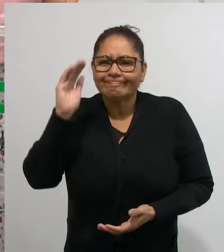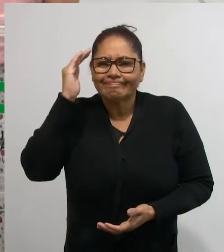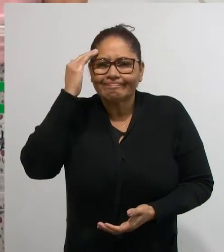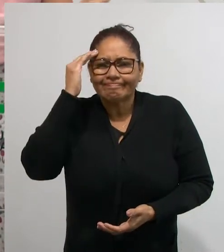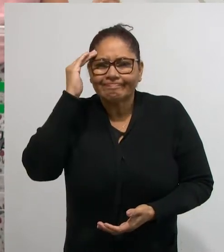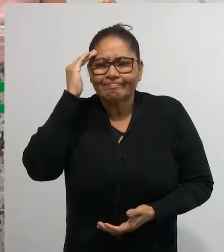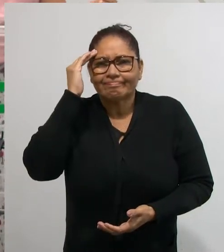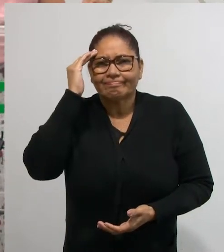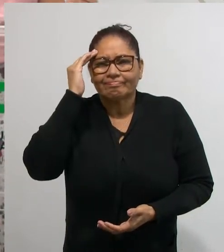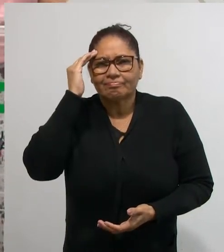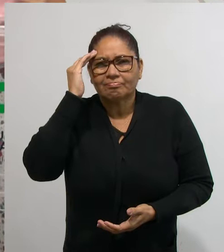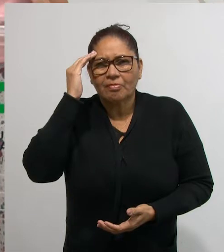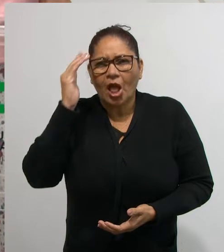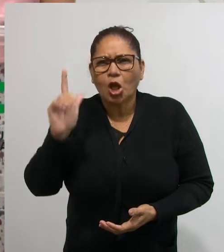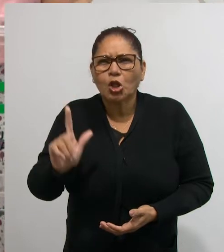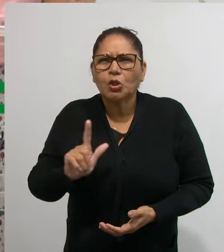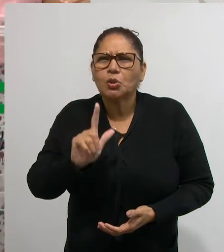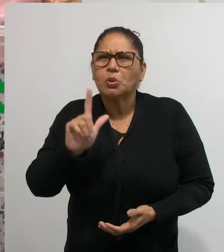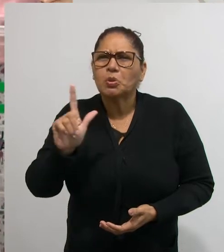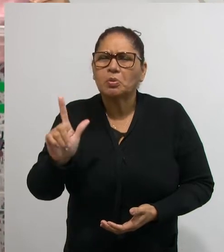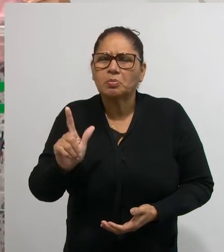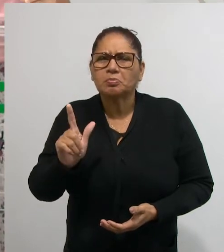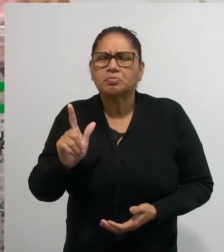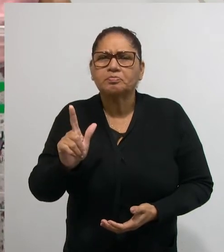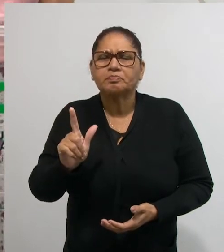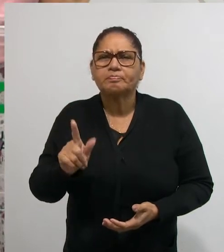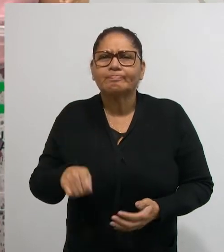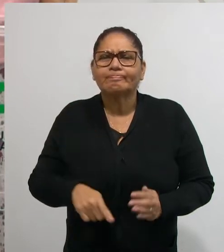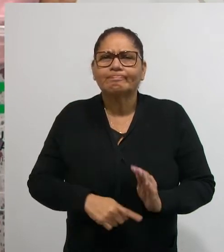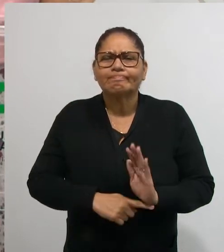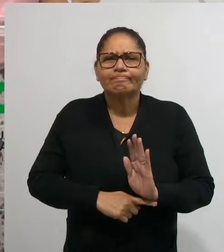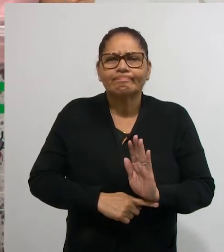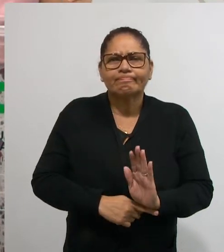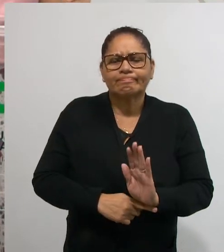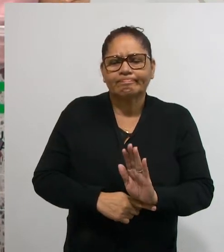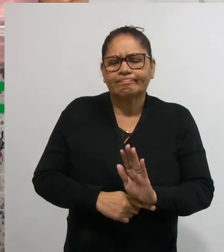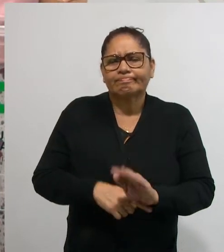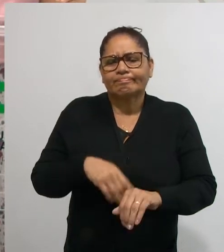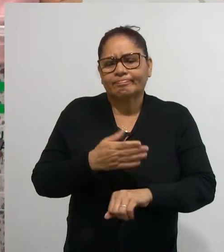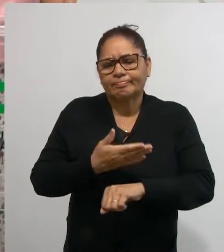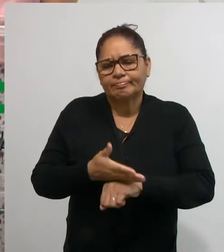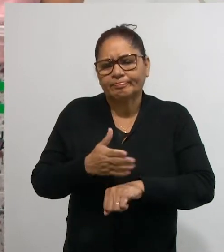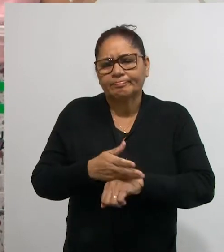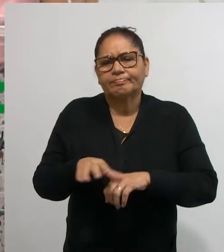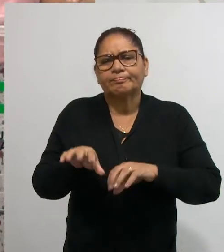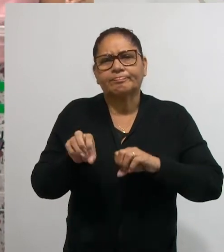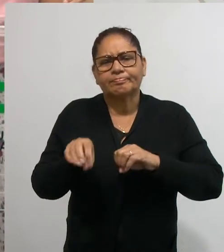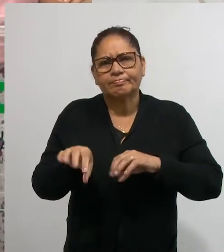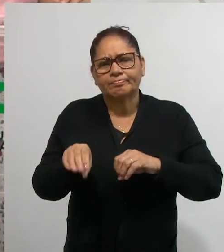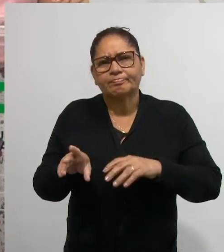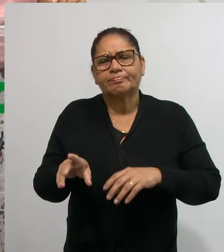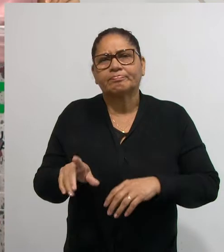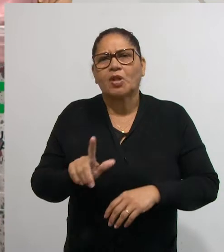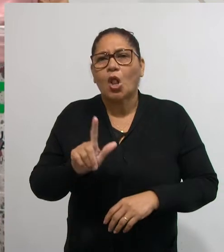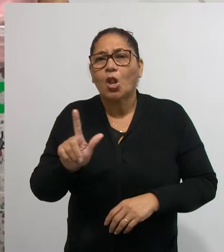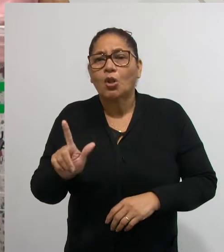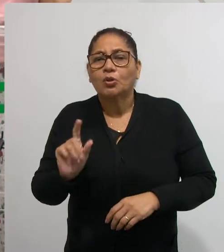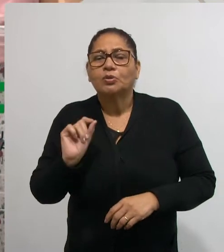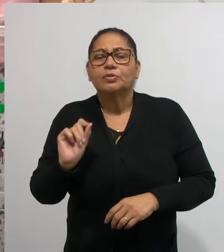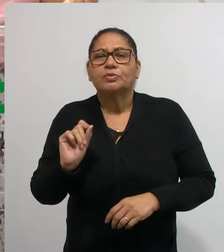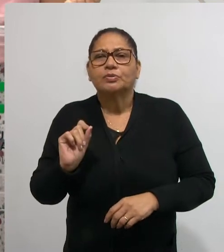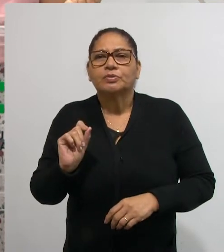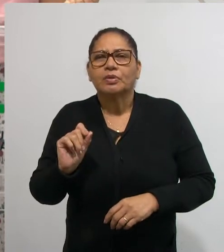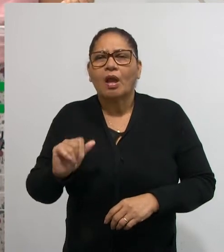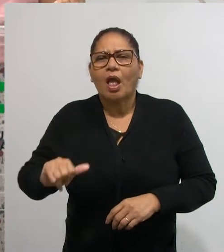que premissas, sustentam uma prática educativa. E essas premissas, elas vão